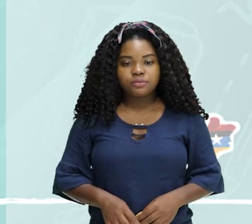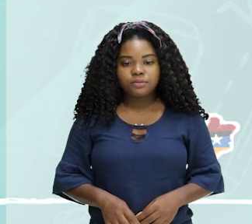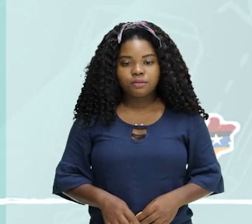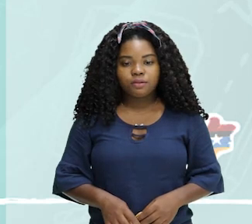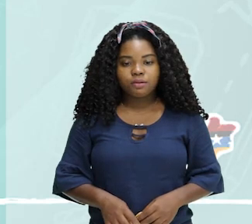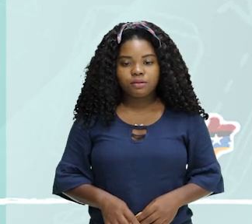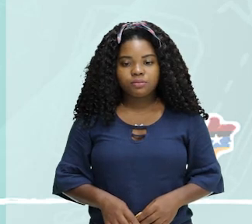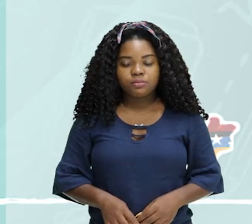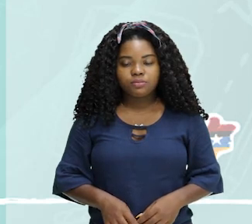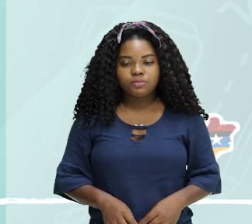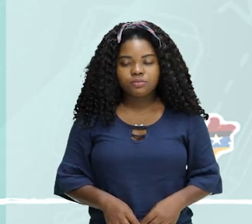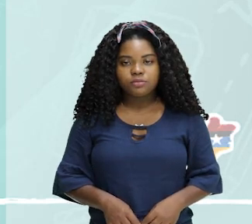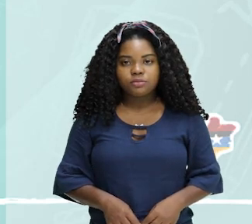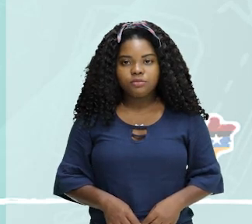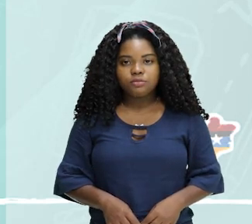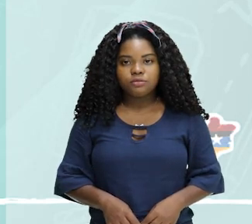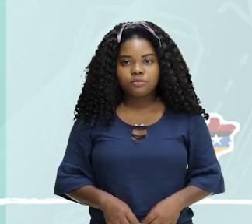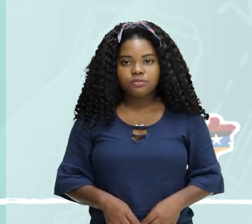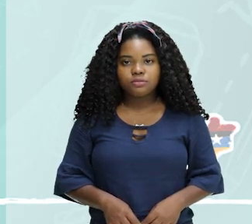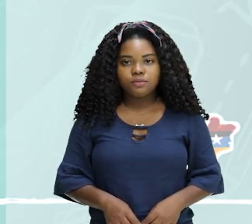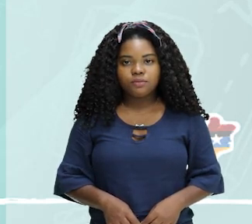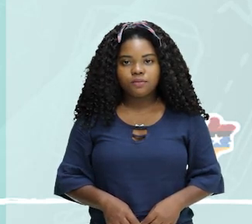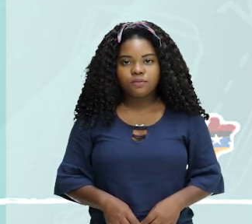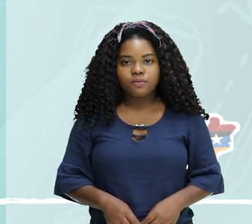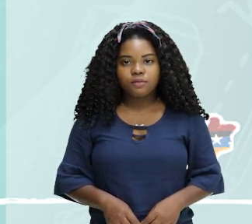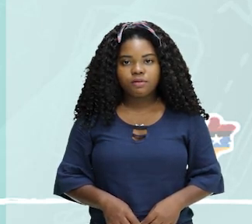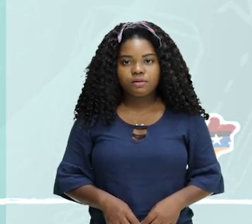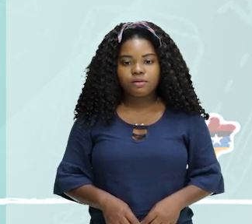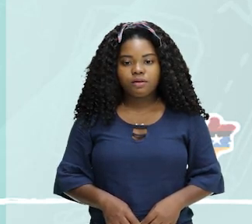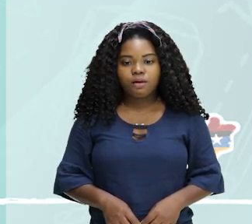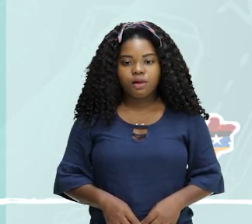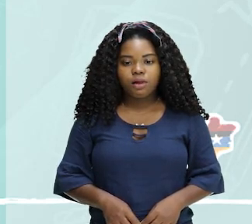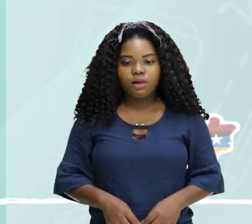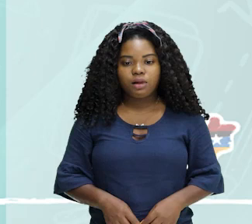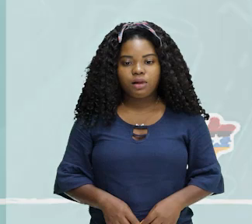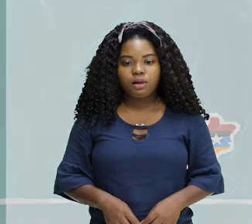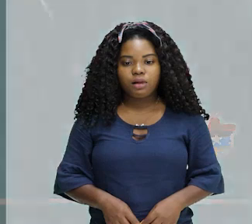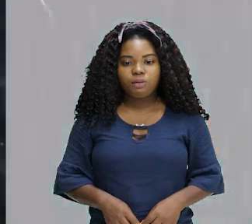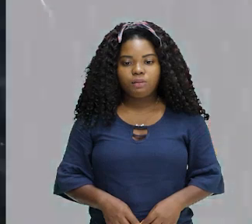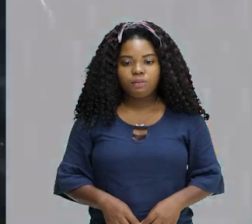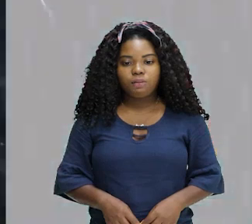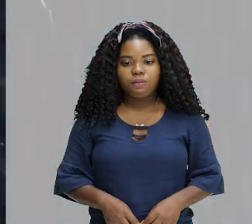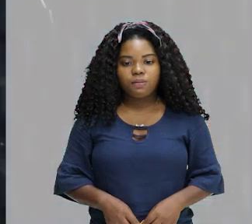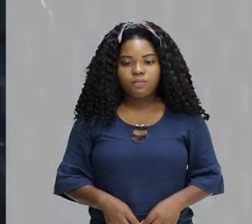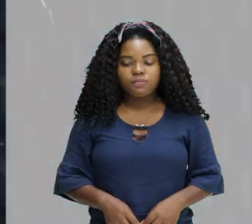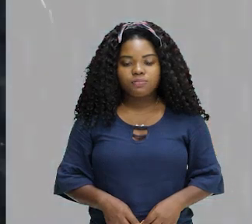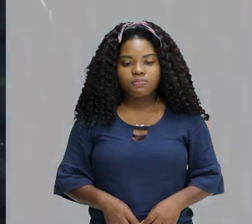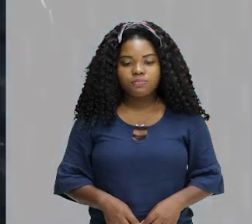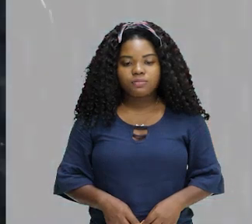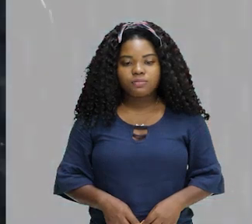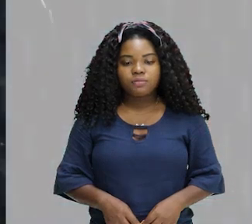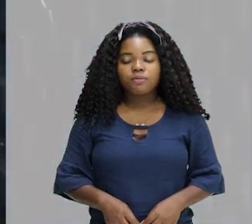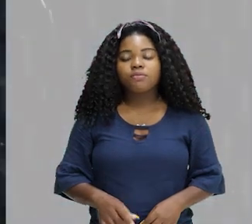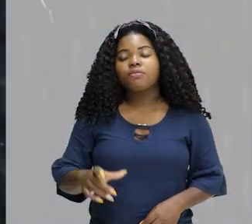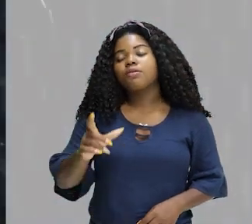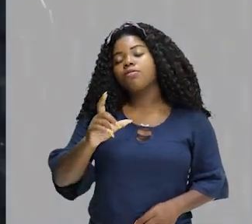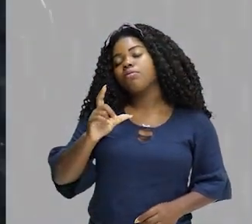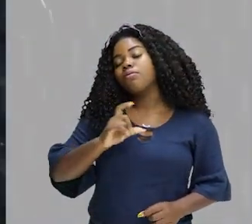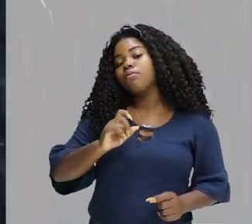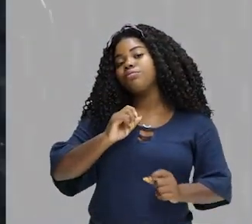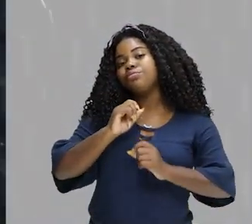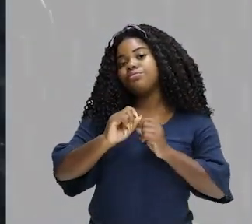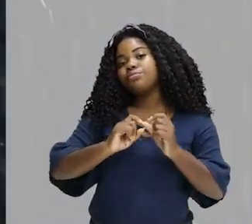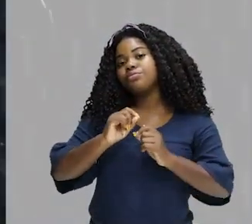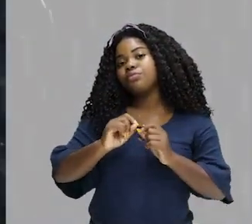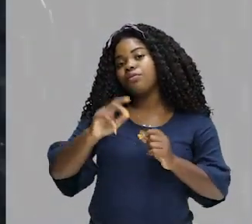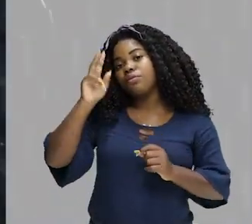né? Uma característica comum apenas a esses dois grupos de plantas é a presença de quê? Então nós vamos